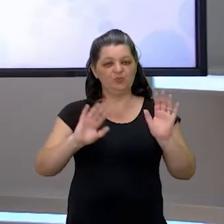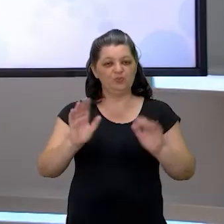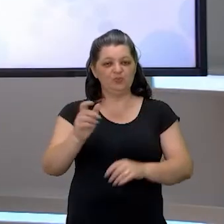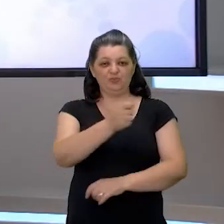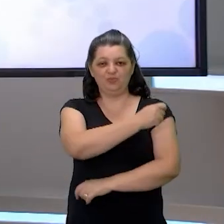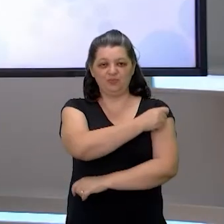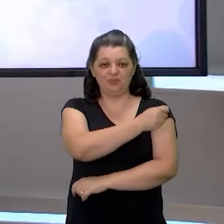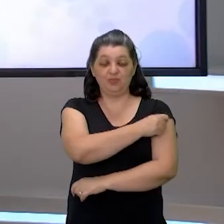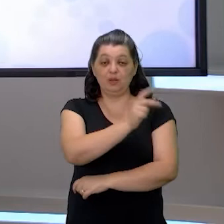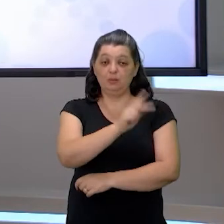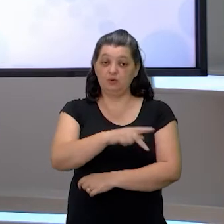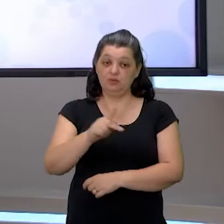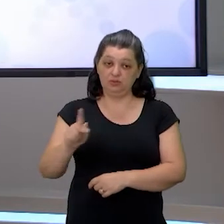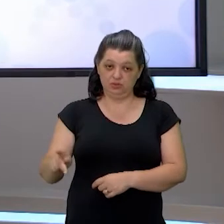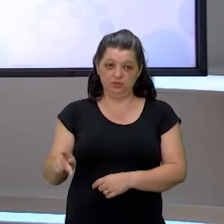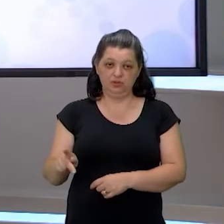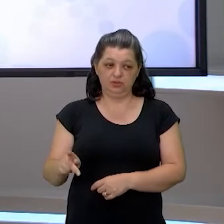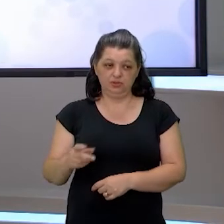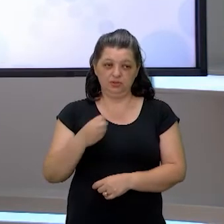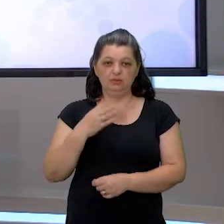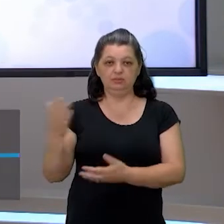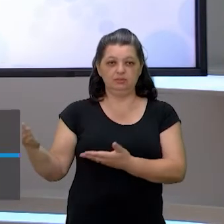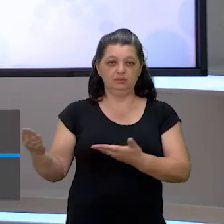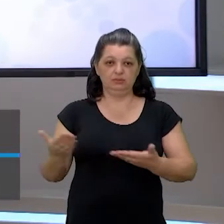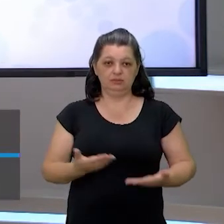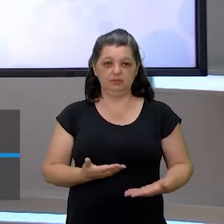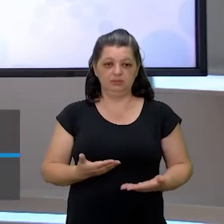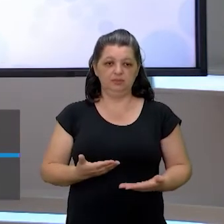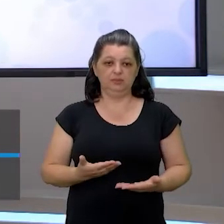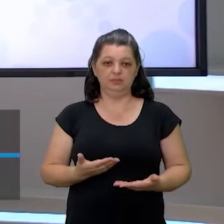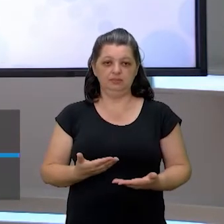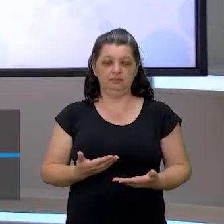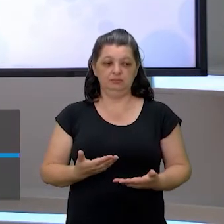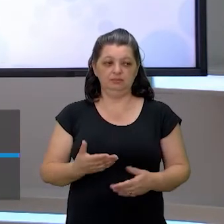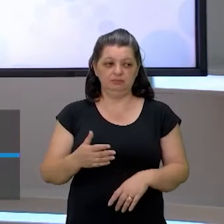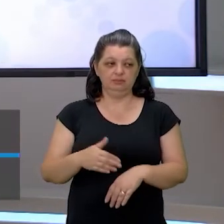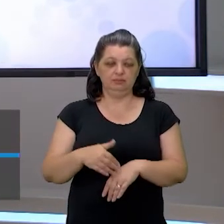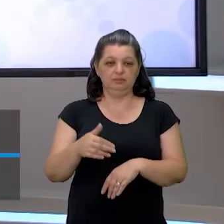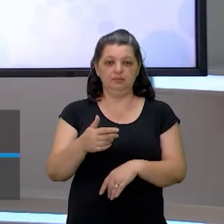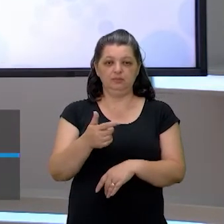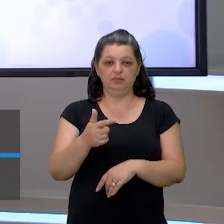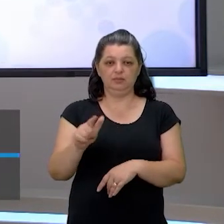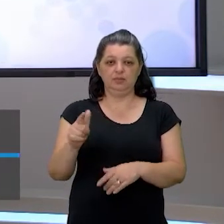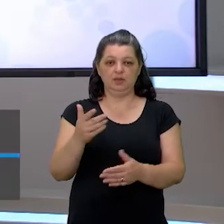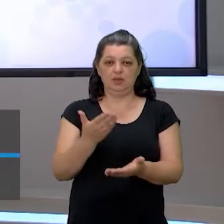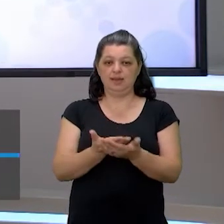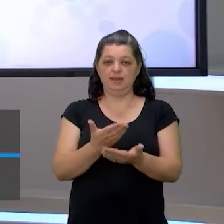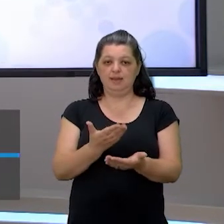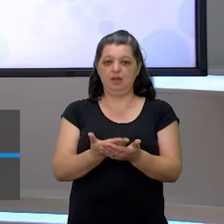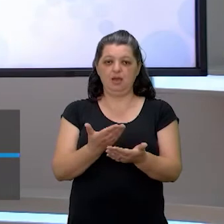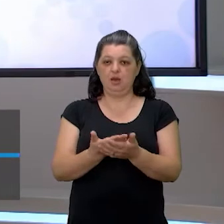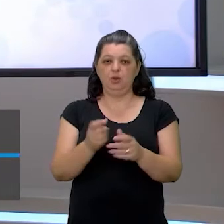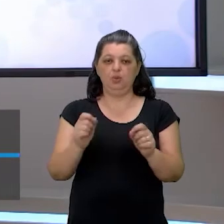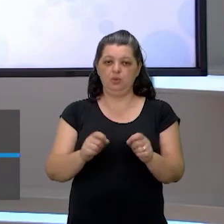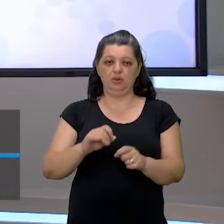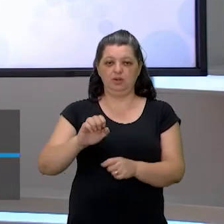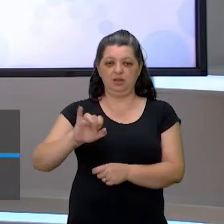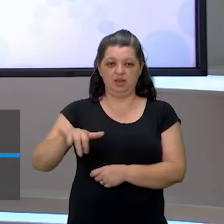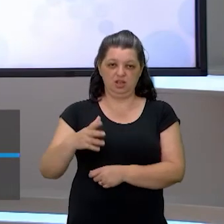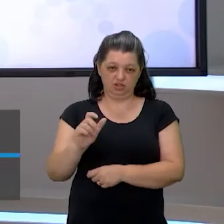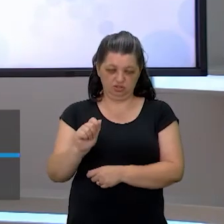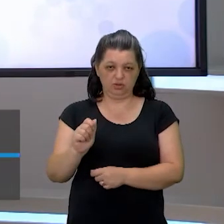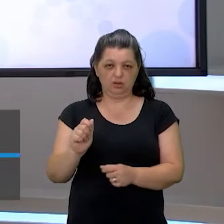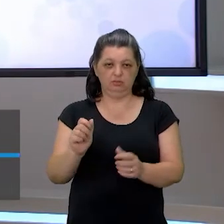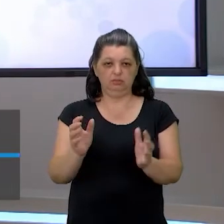alunos, professores, sejam todos muito bem-vindos a mais uma aula do primeiro termo do EJA, aqui do